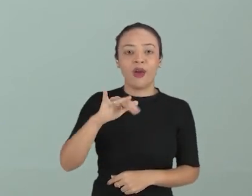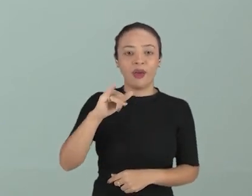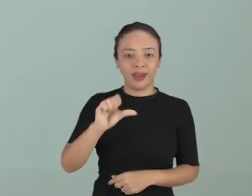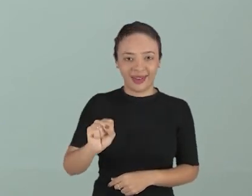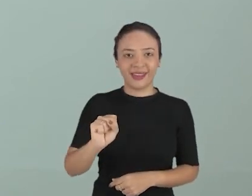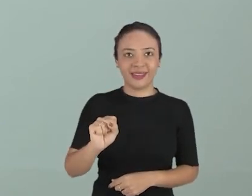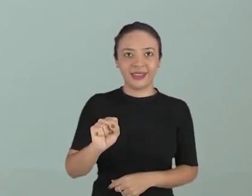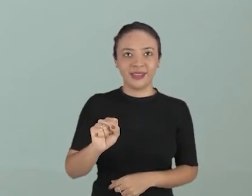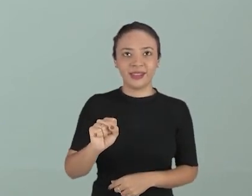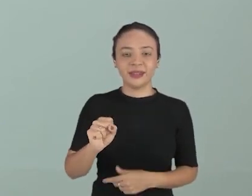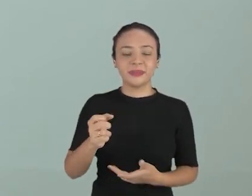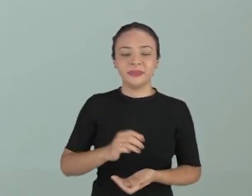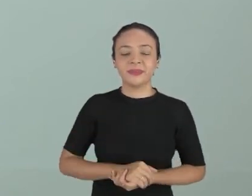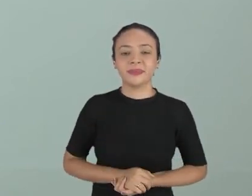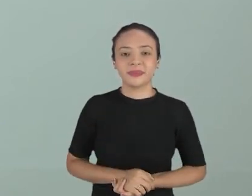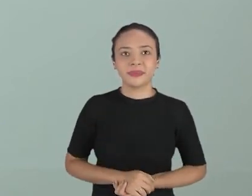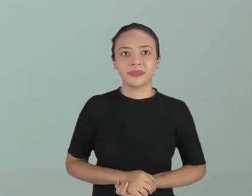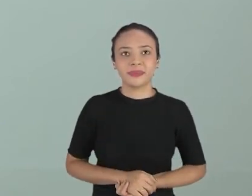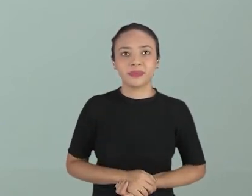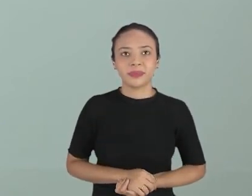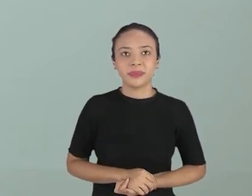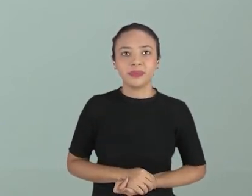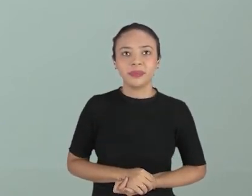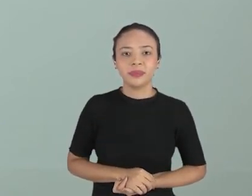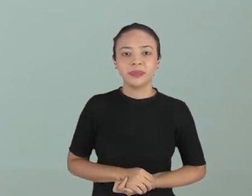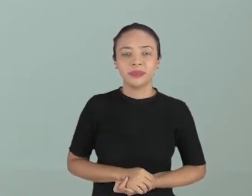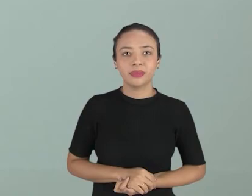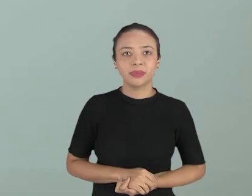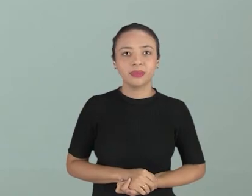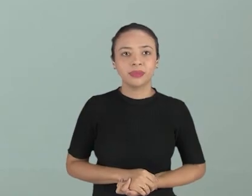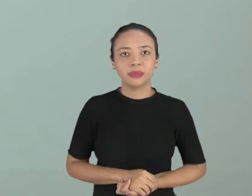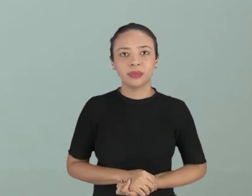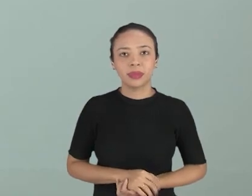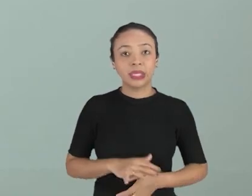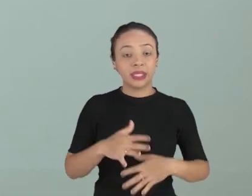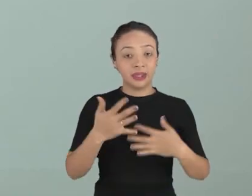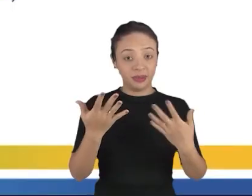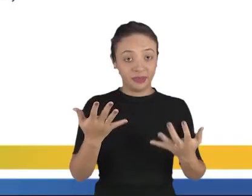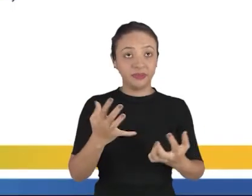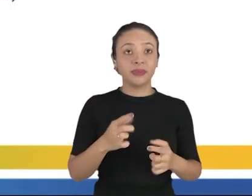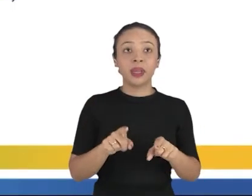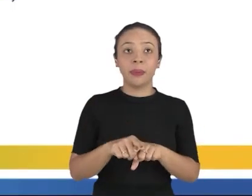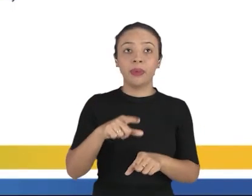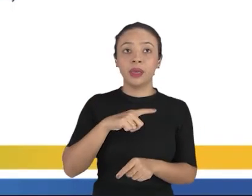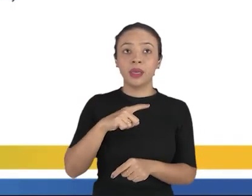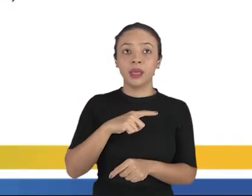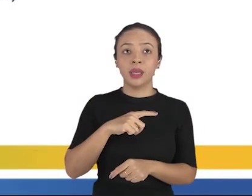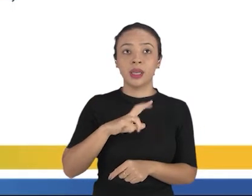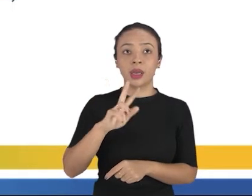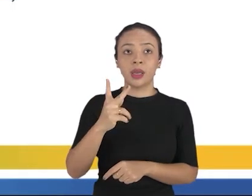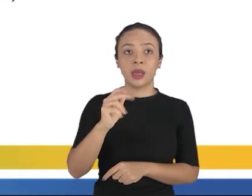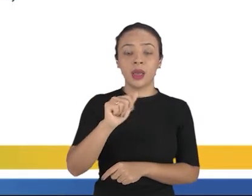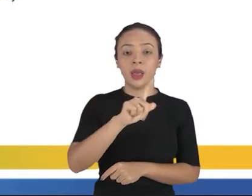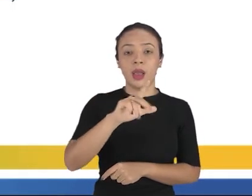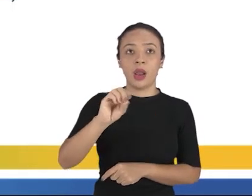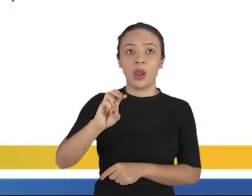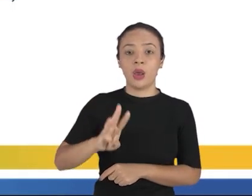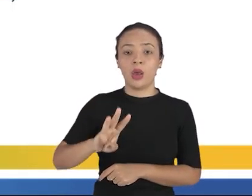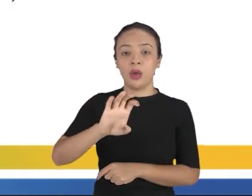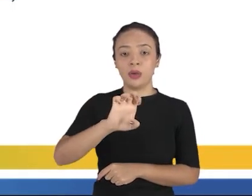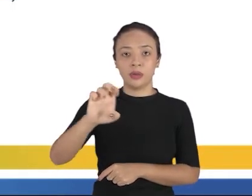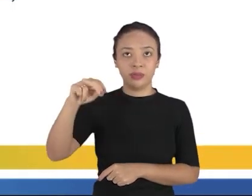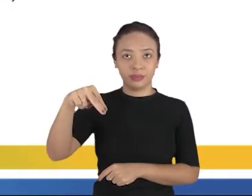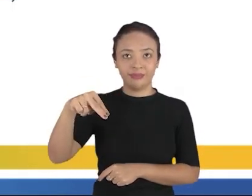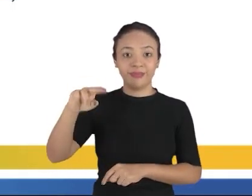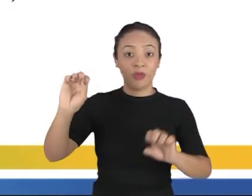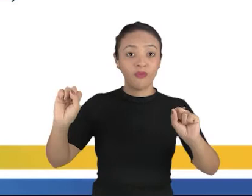fala apenas sobre o Thanksgiving. Então é mais ou menos aquilo ali mesmo. E ainda temos aí o Halloween. Halloween é uma